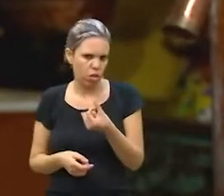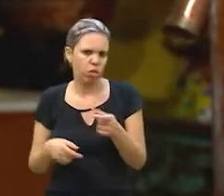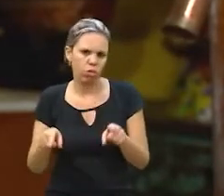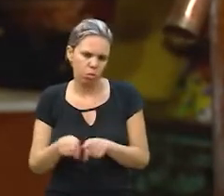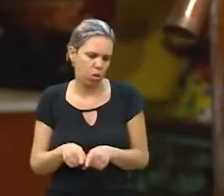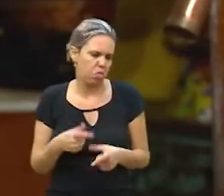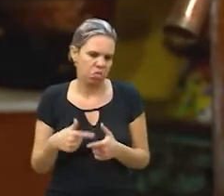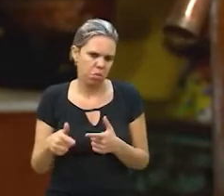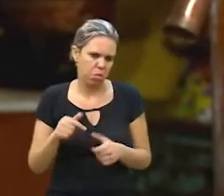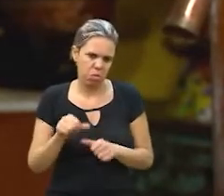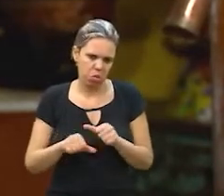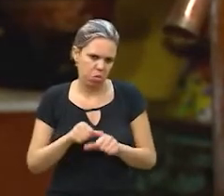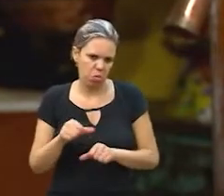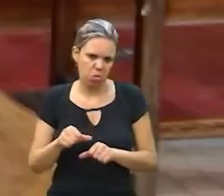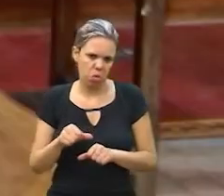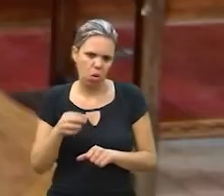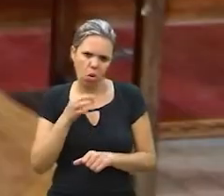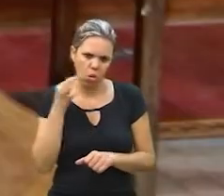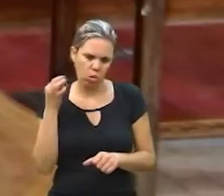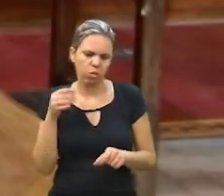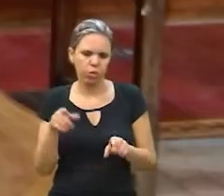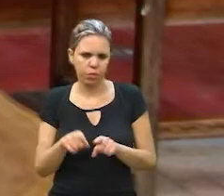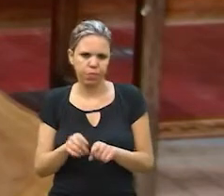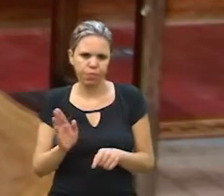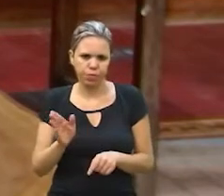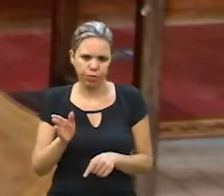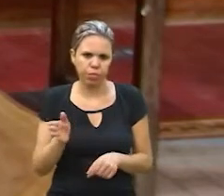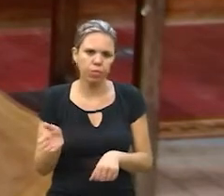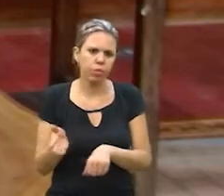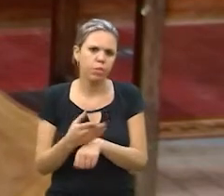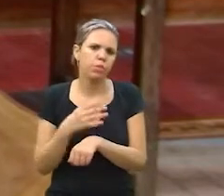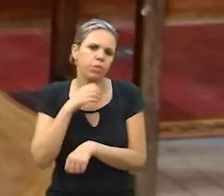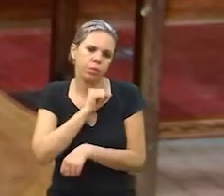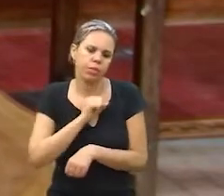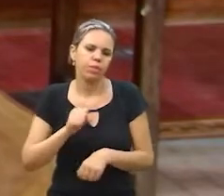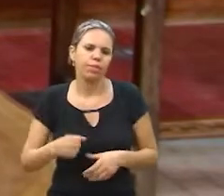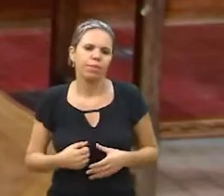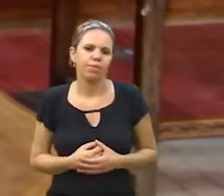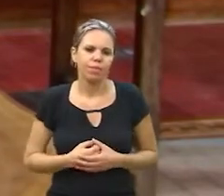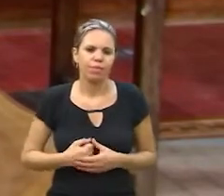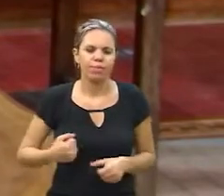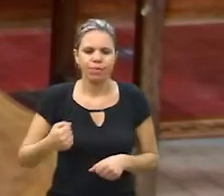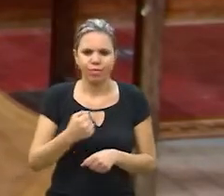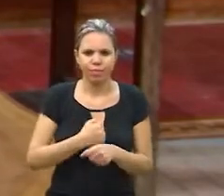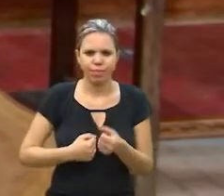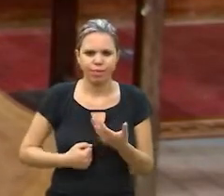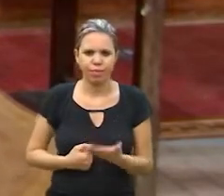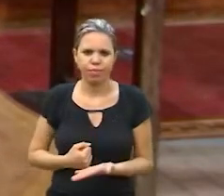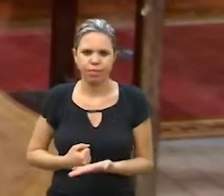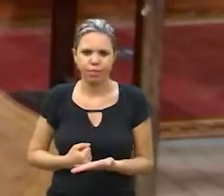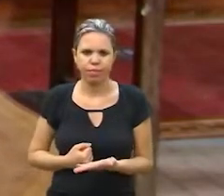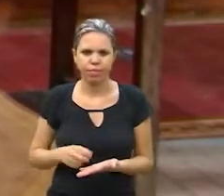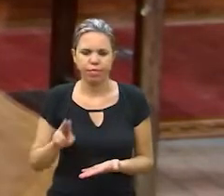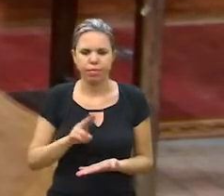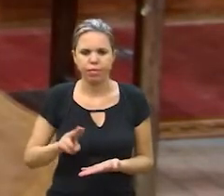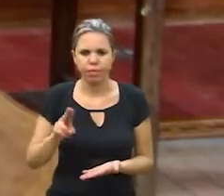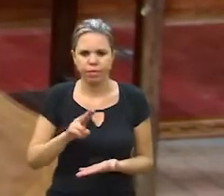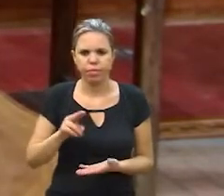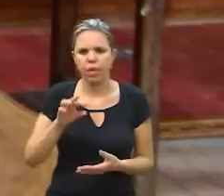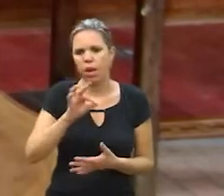coisa. O tablete de legumes. Já adianta um lado também da receita de pegar